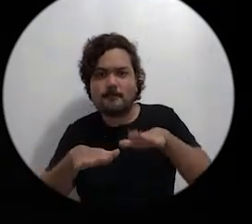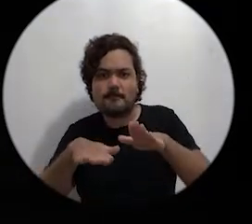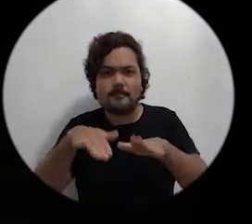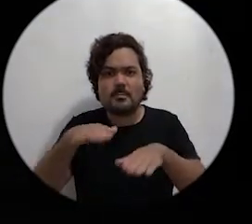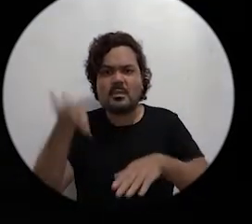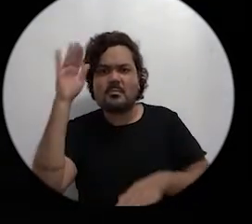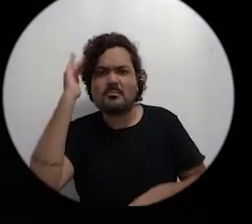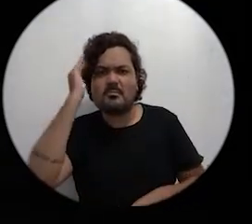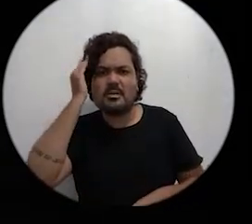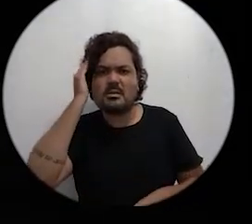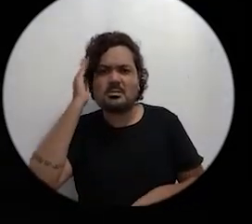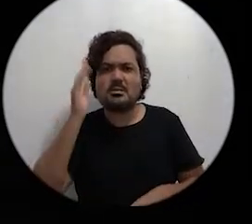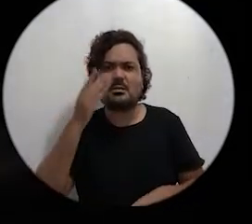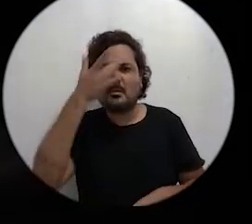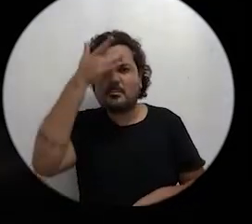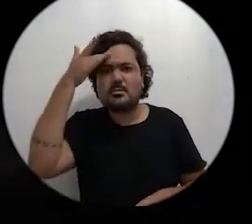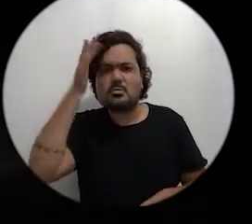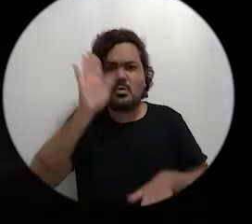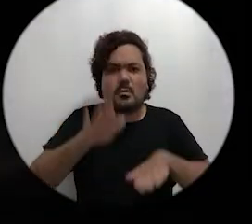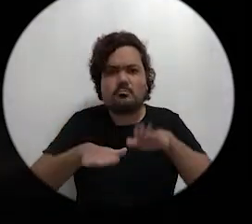Pensa nessa pessoa andando.